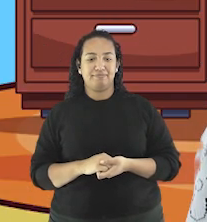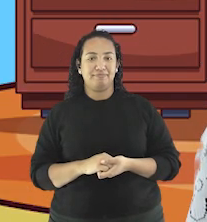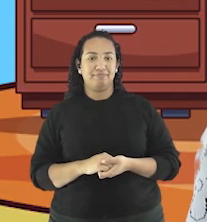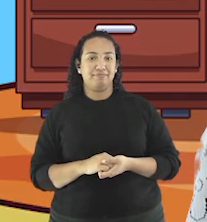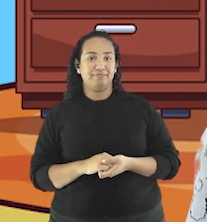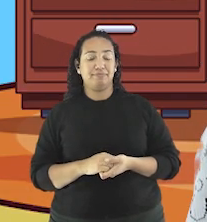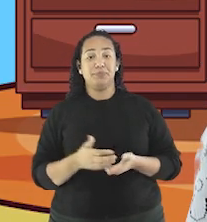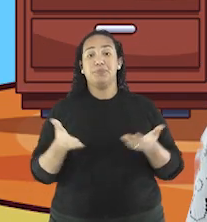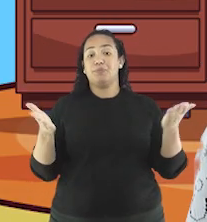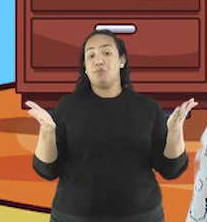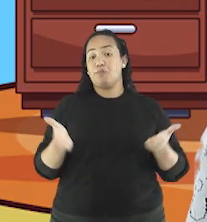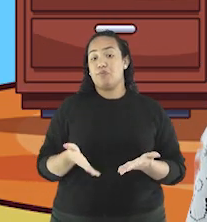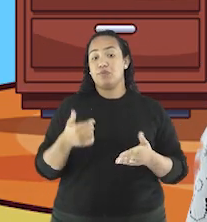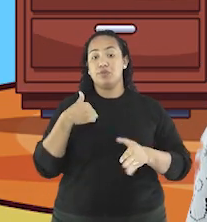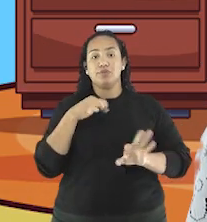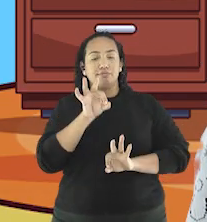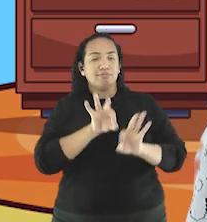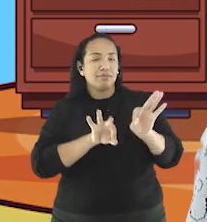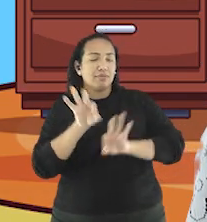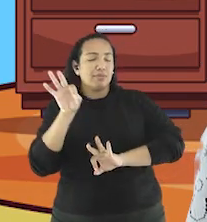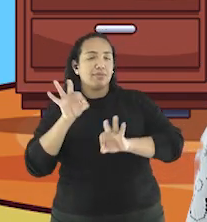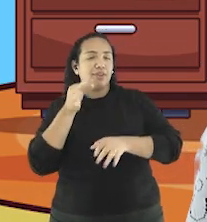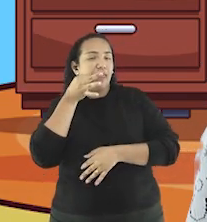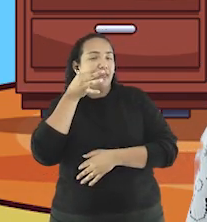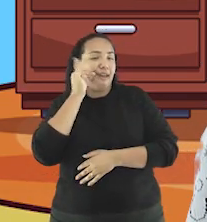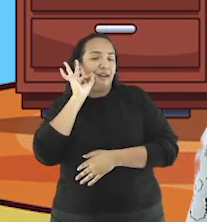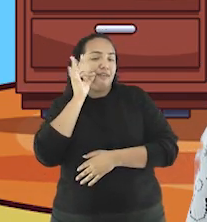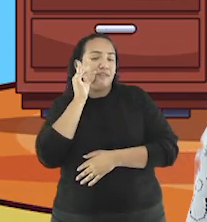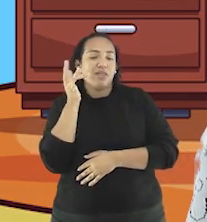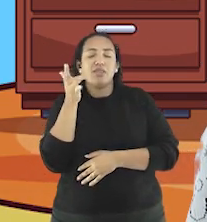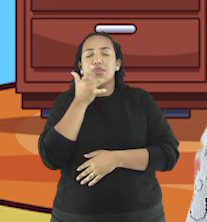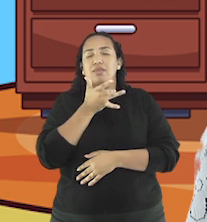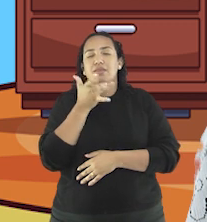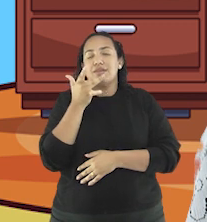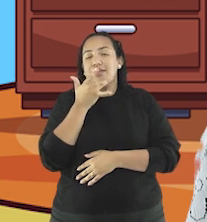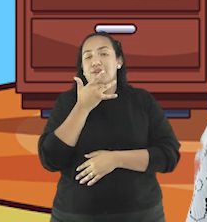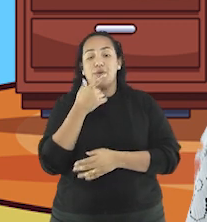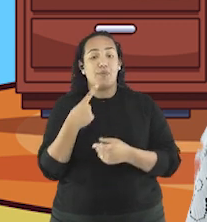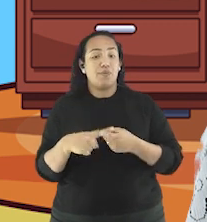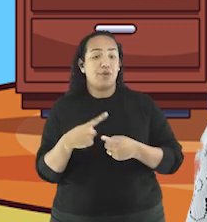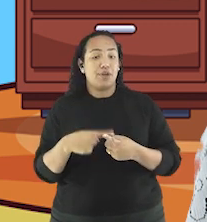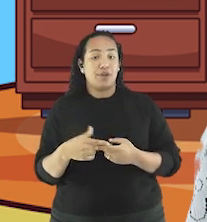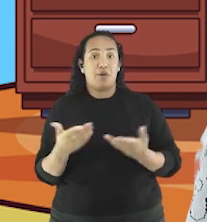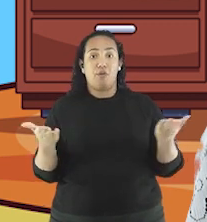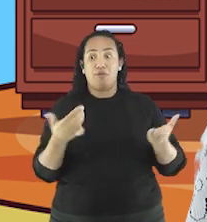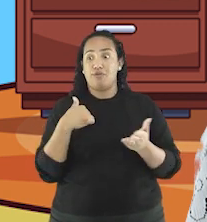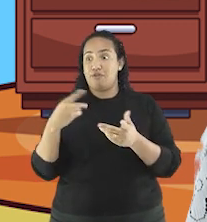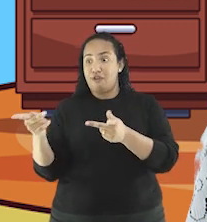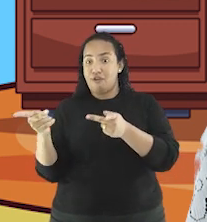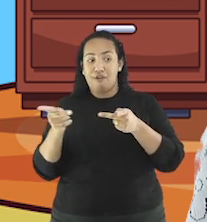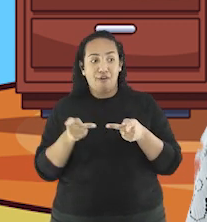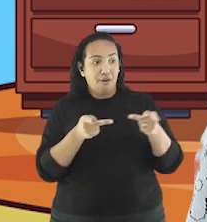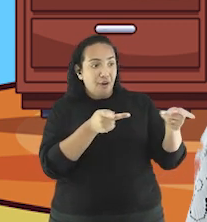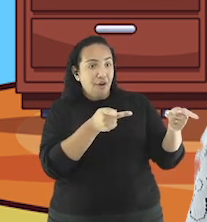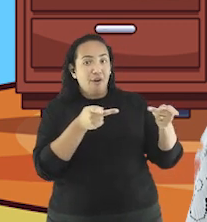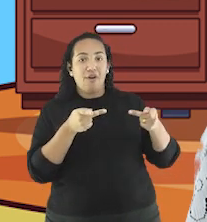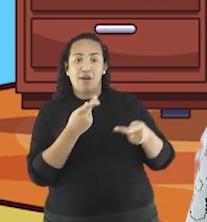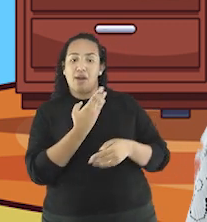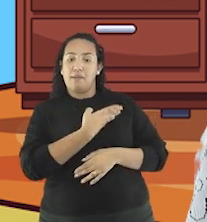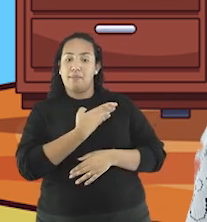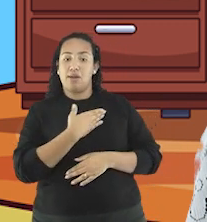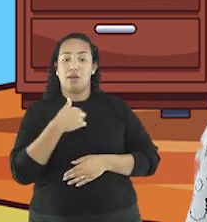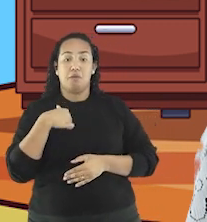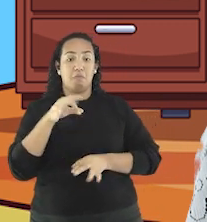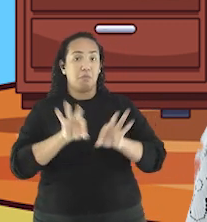Hoje, eu preparei um café da tarde, pois irei receber alguns convidados.